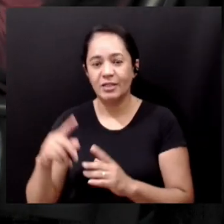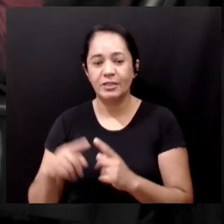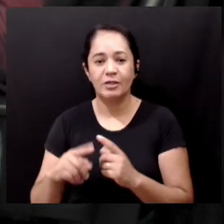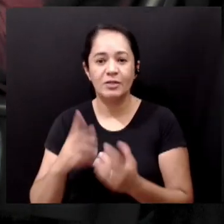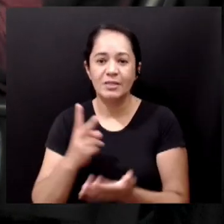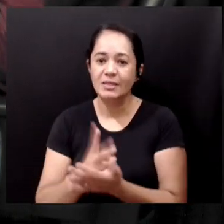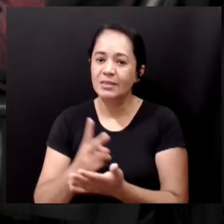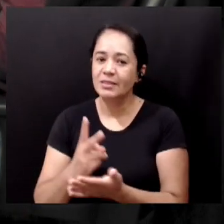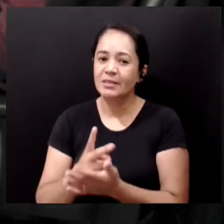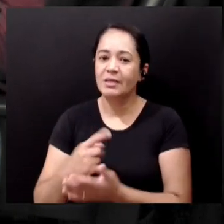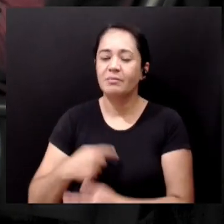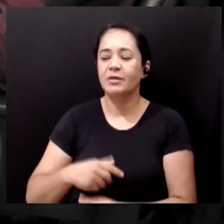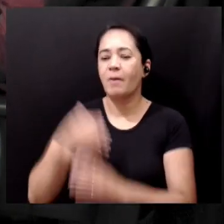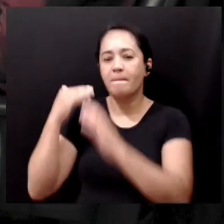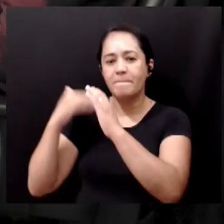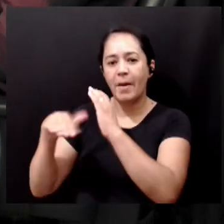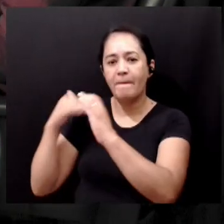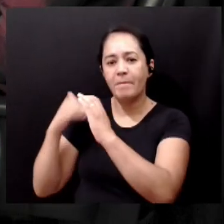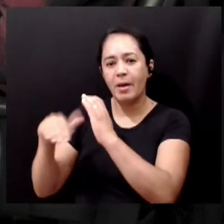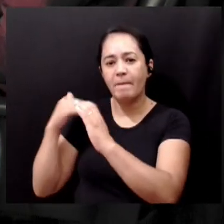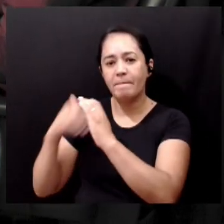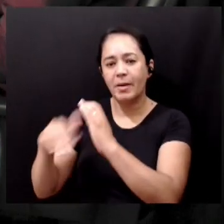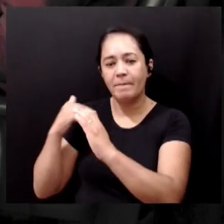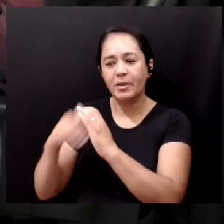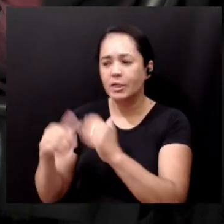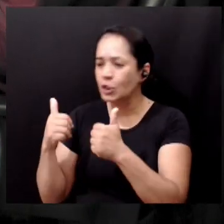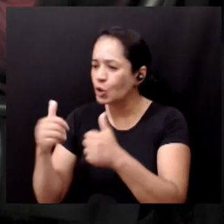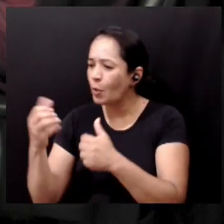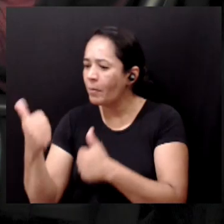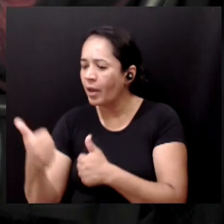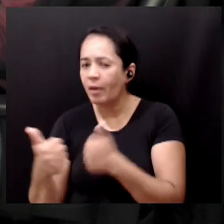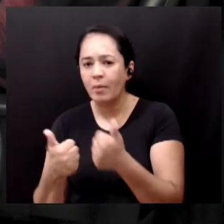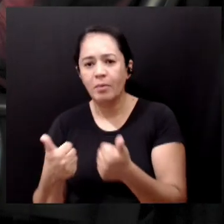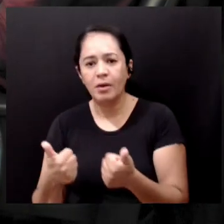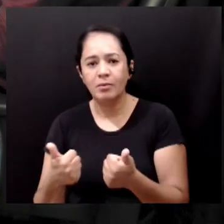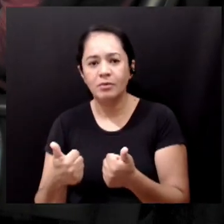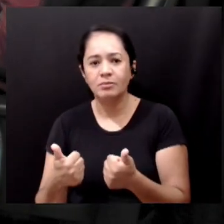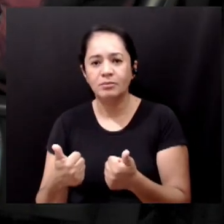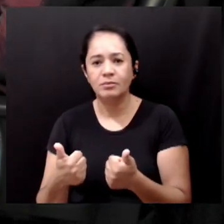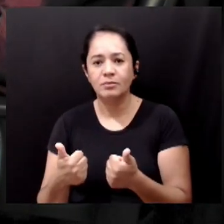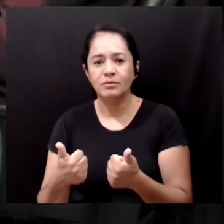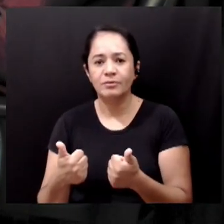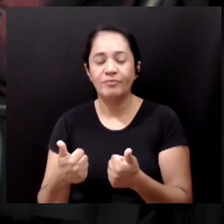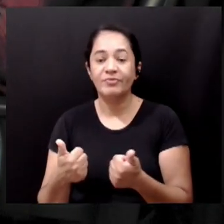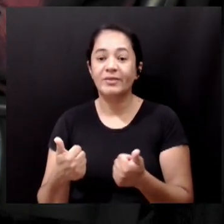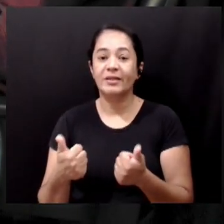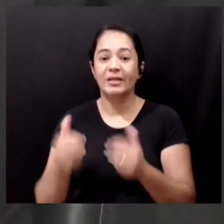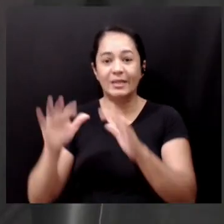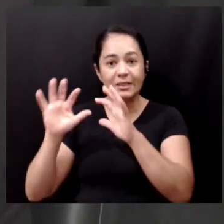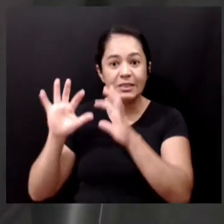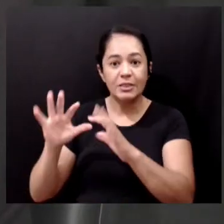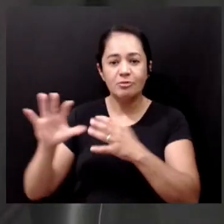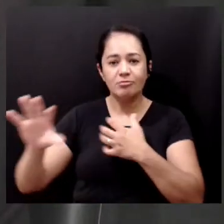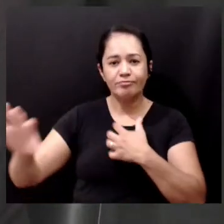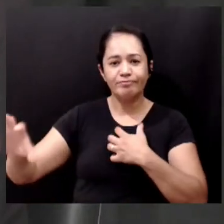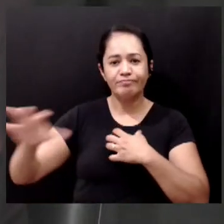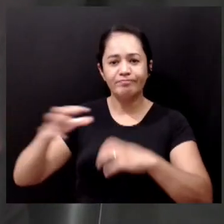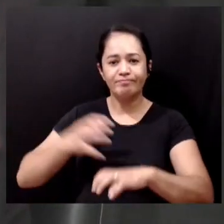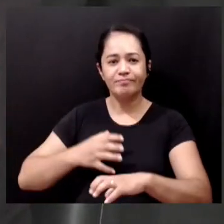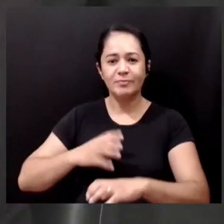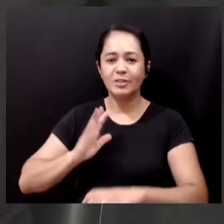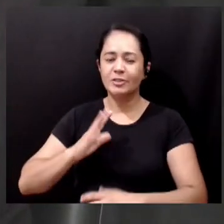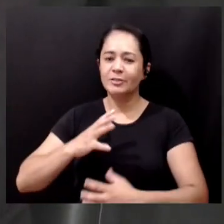mandei mensagem. E aí, tá tudo bem? Aconteceu alguma coisa de novo? Então, essa parte da empatia vem muito comigo, de